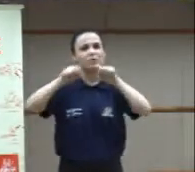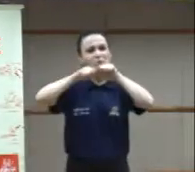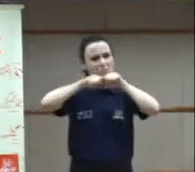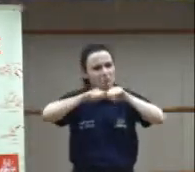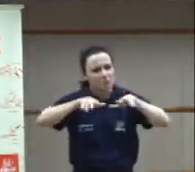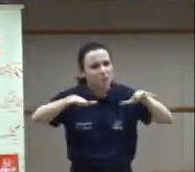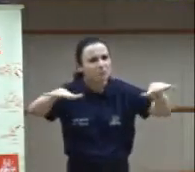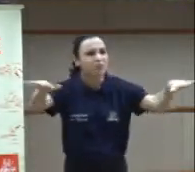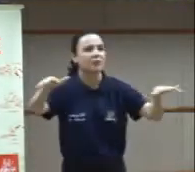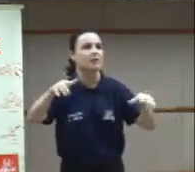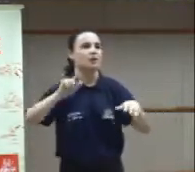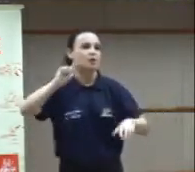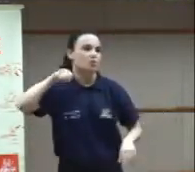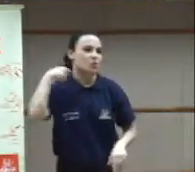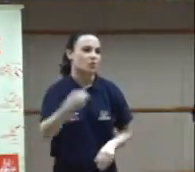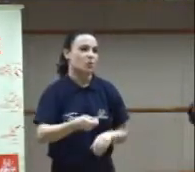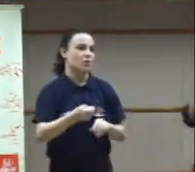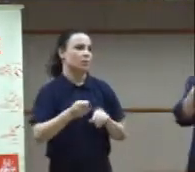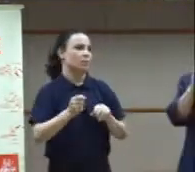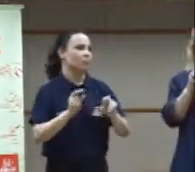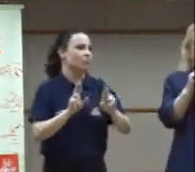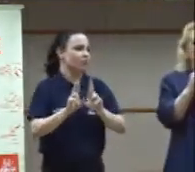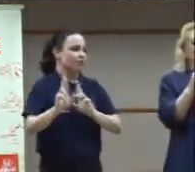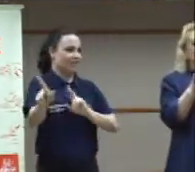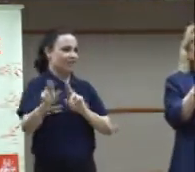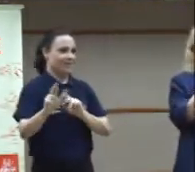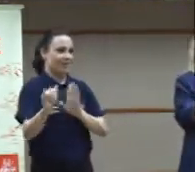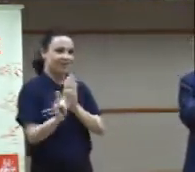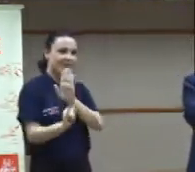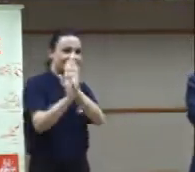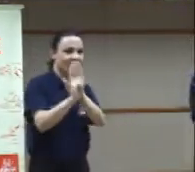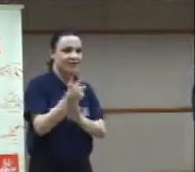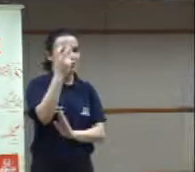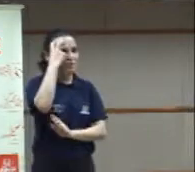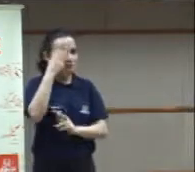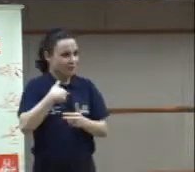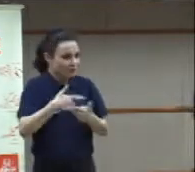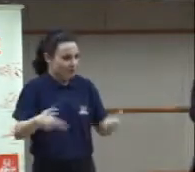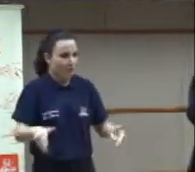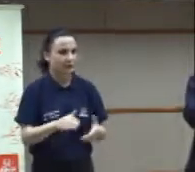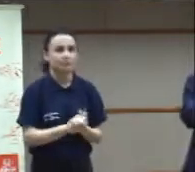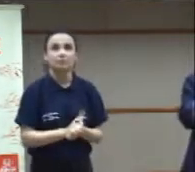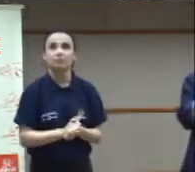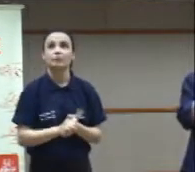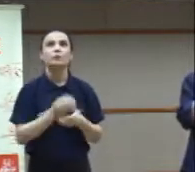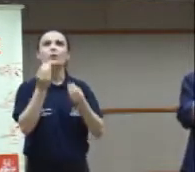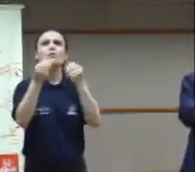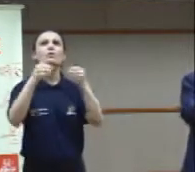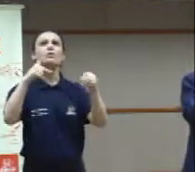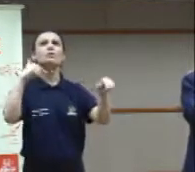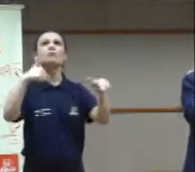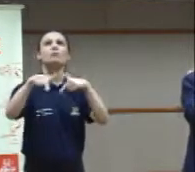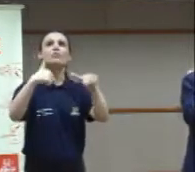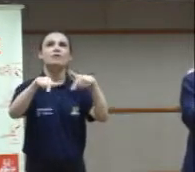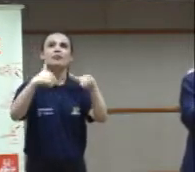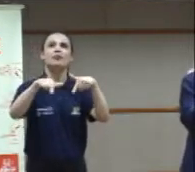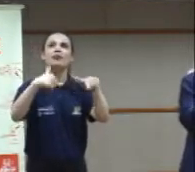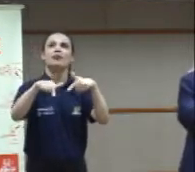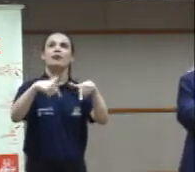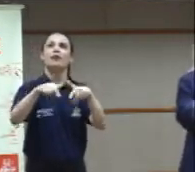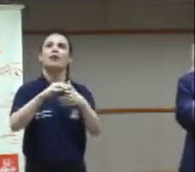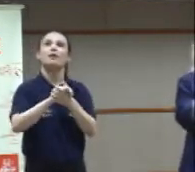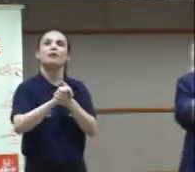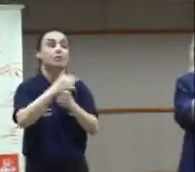disseminação dessa ideia. O trabalho na instituição de nível superior. O que nós temos que